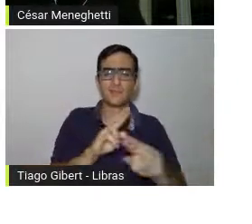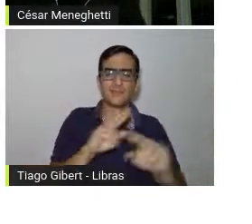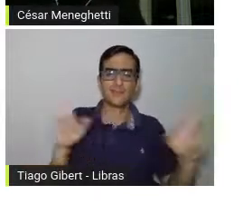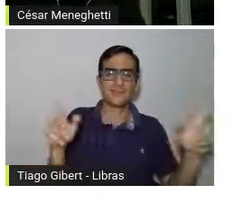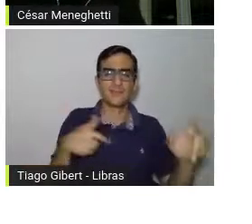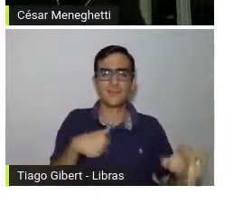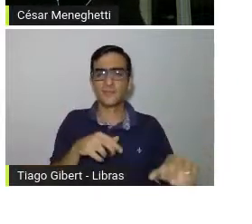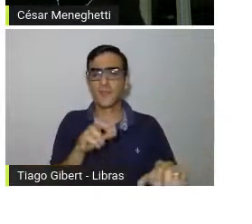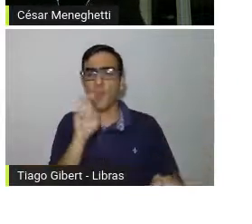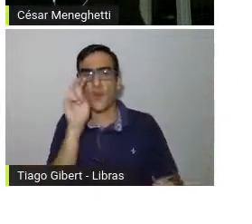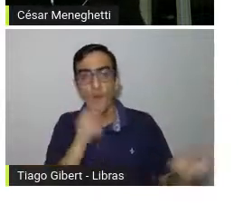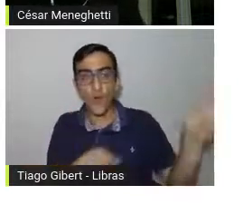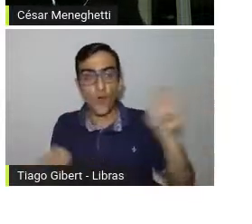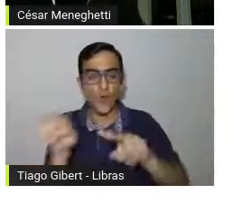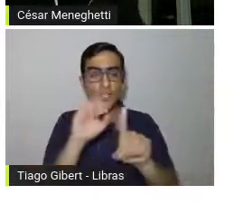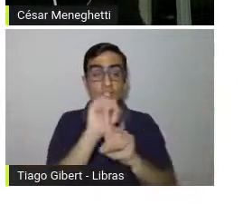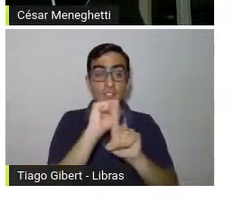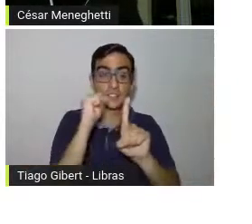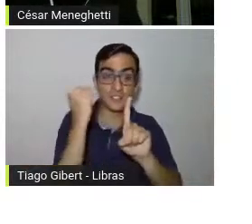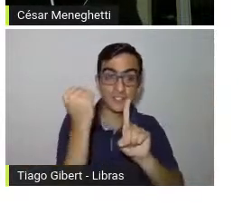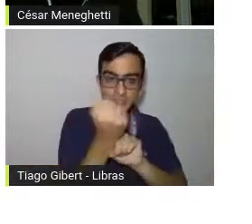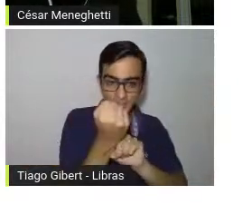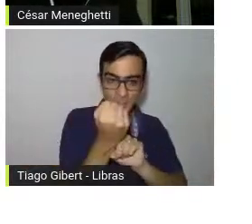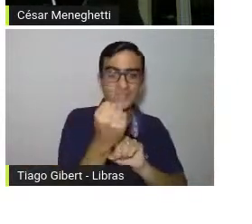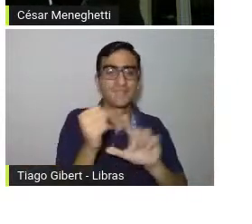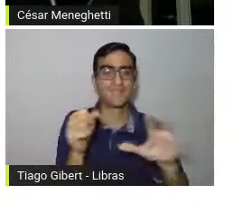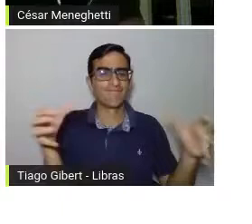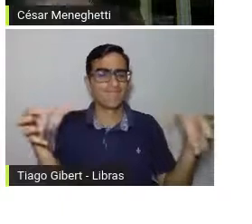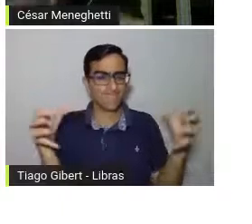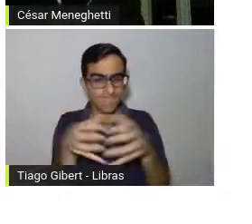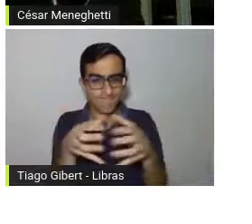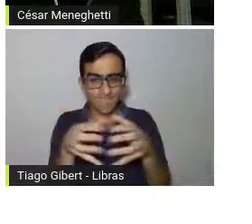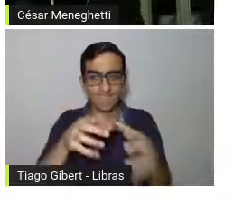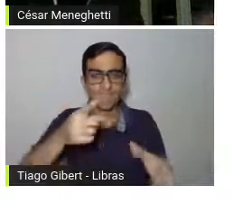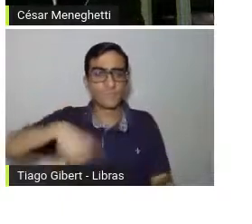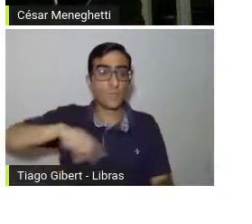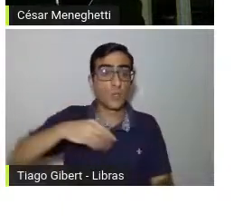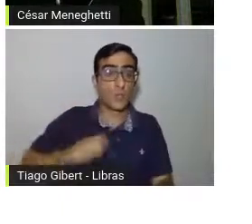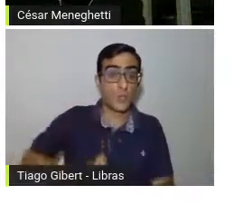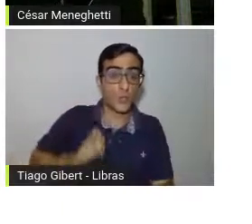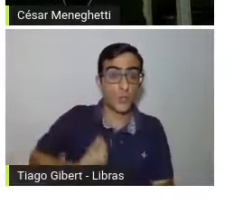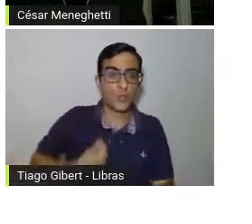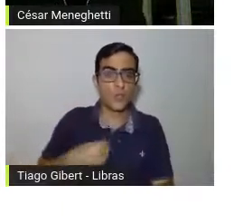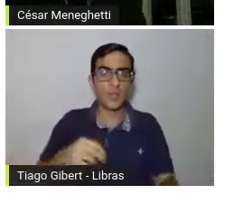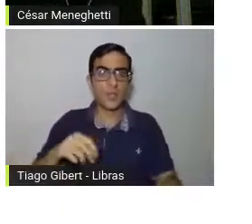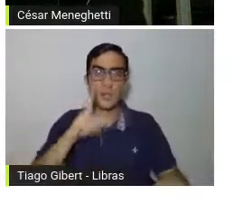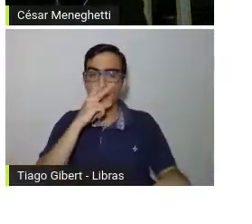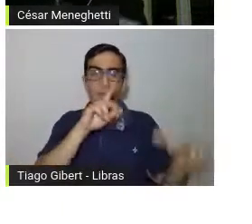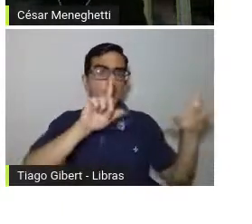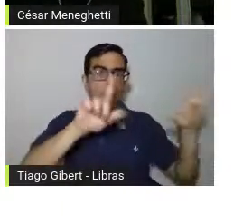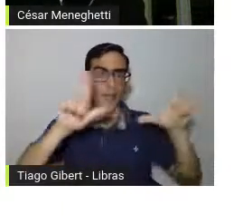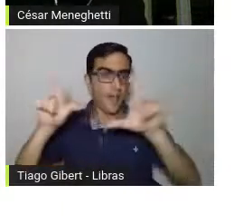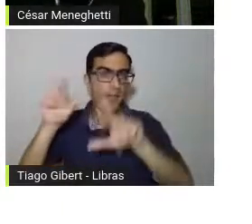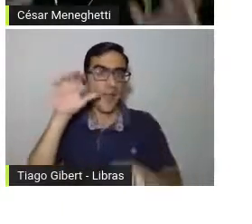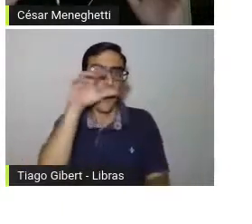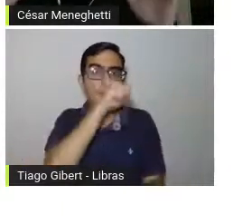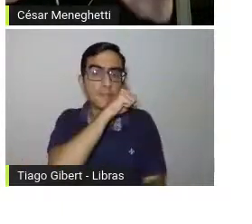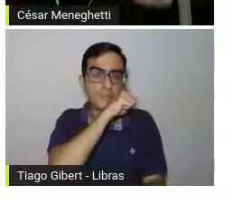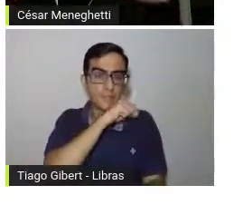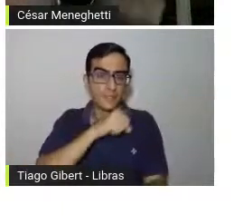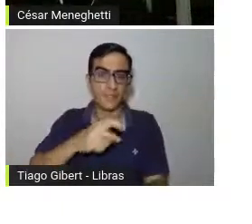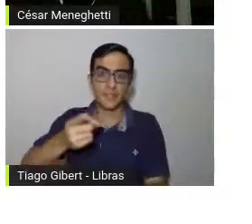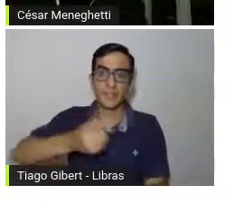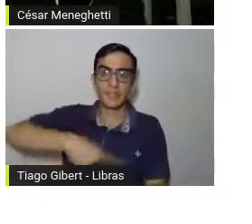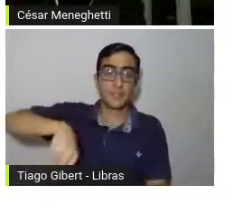Então, nessa sociedade indicial que a gente vive, que é tudo imagem rápida, que a gente consome muito